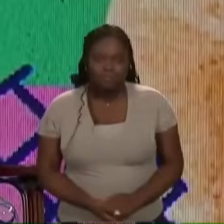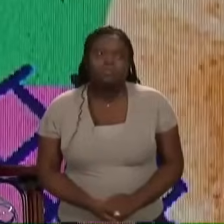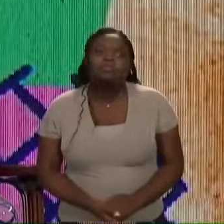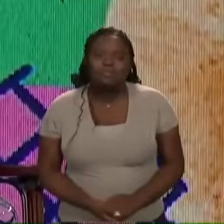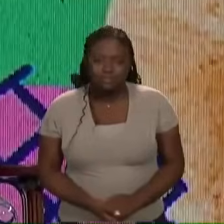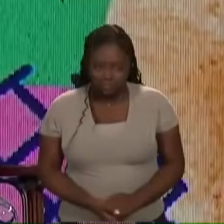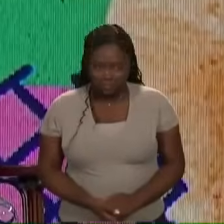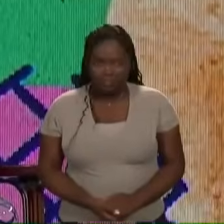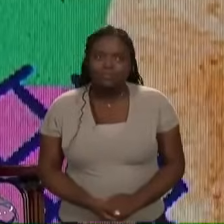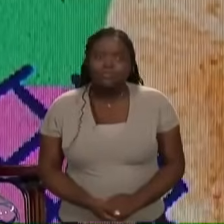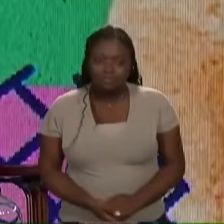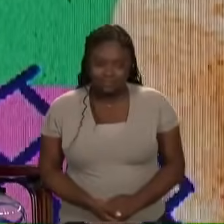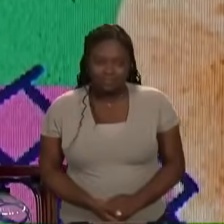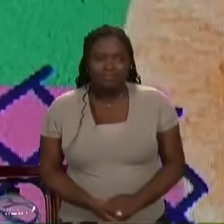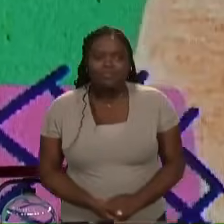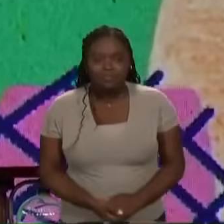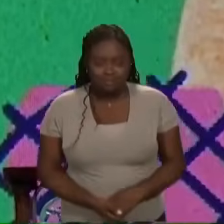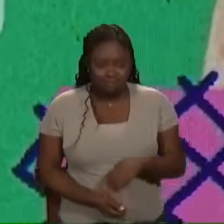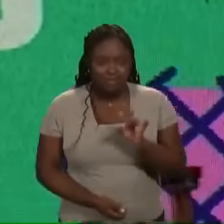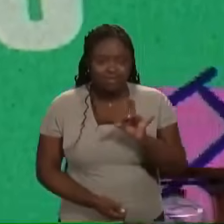muro. Só assim, ó.